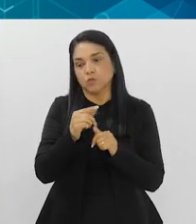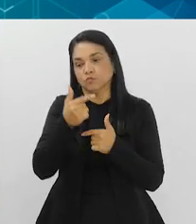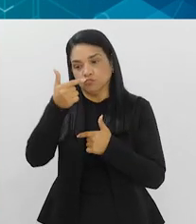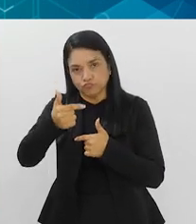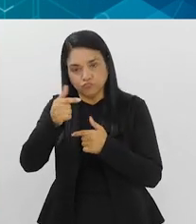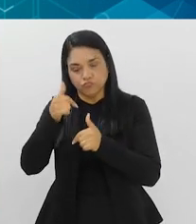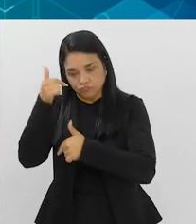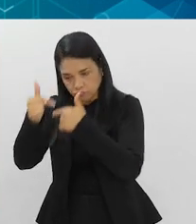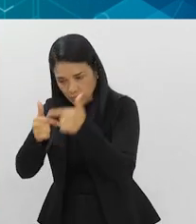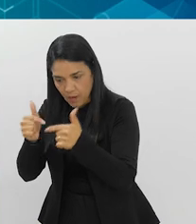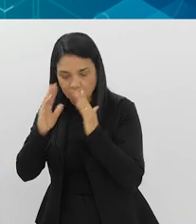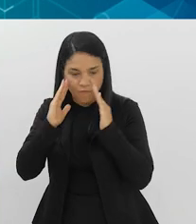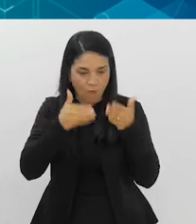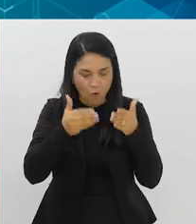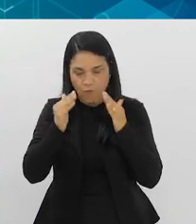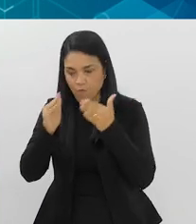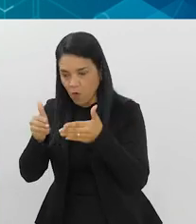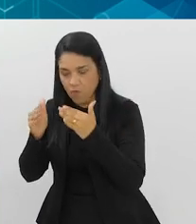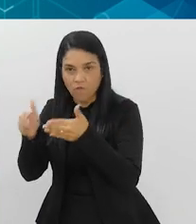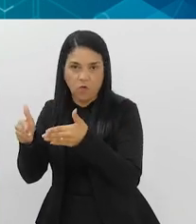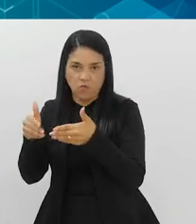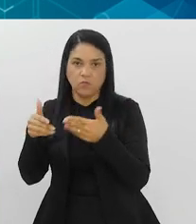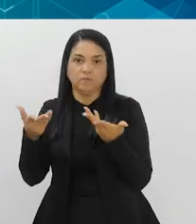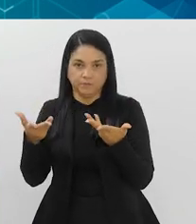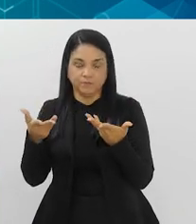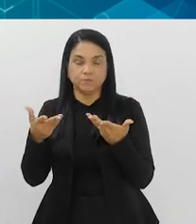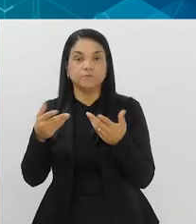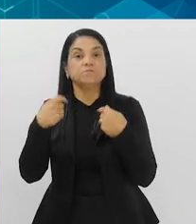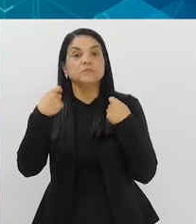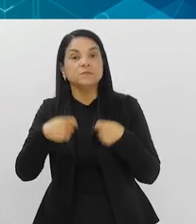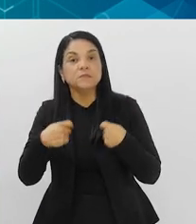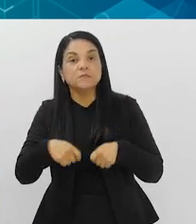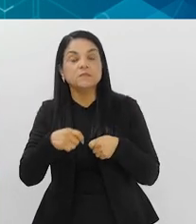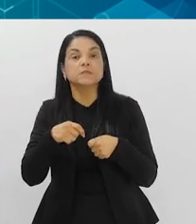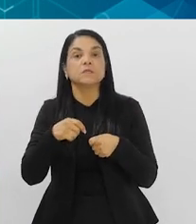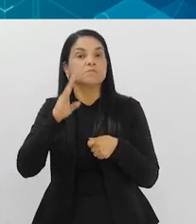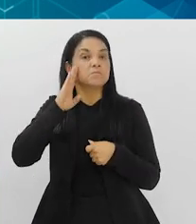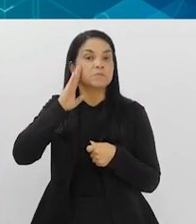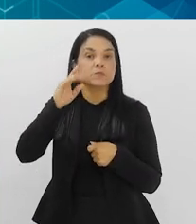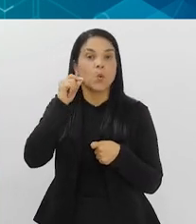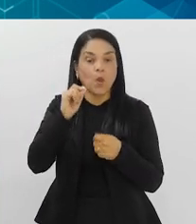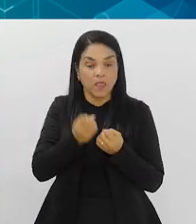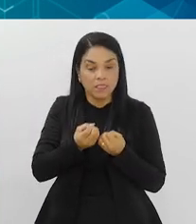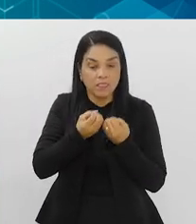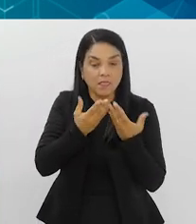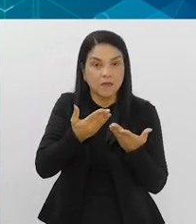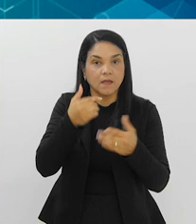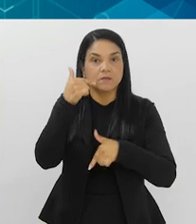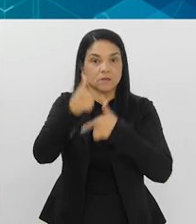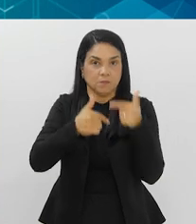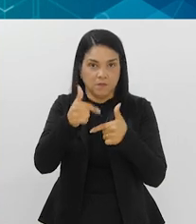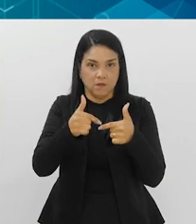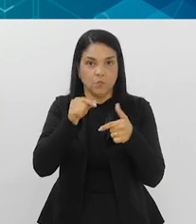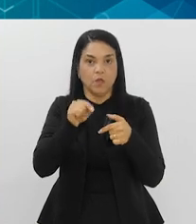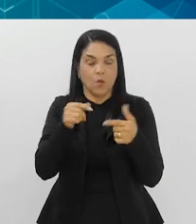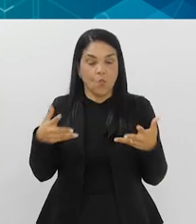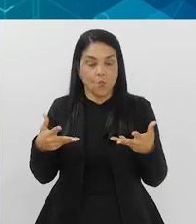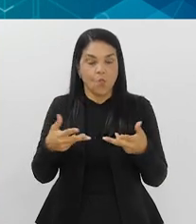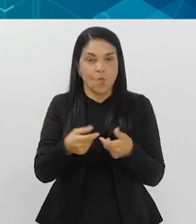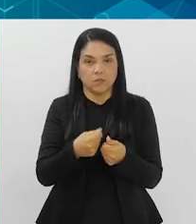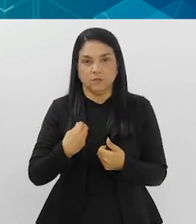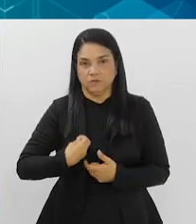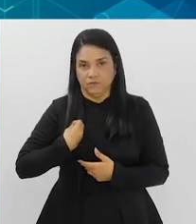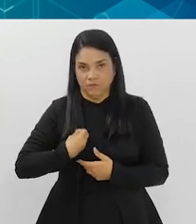entender melhor quais são as nossas prioridades. Se tudo é urgente, acaba que nada é. Então, o que a gente realmente precisa fazer e precisa entregar para que a